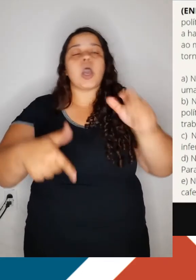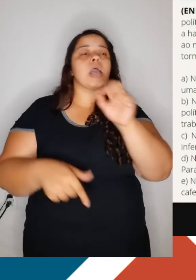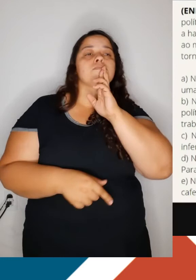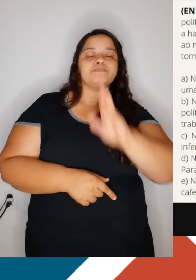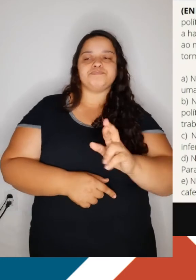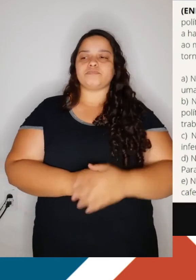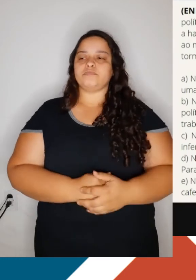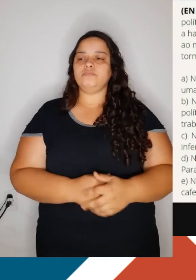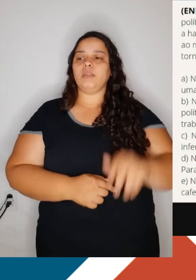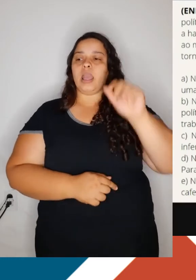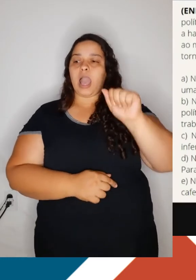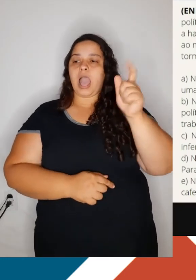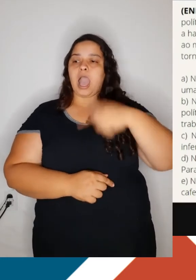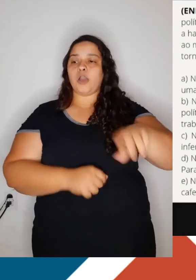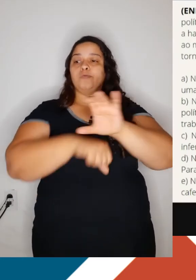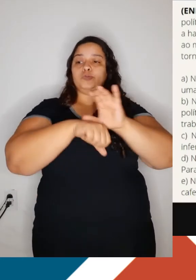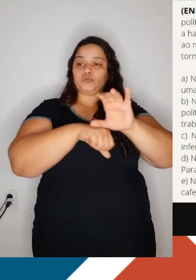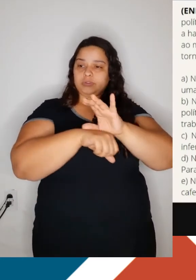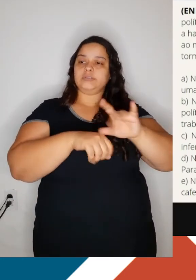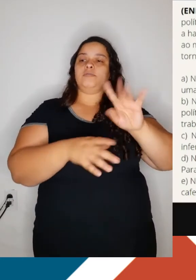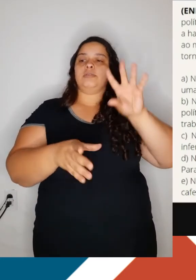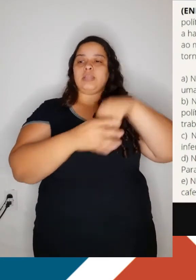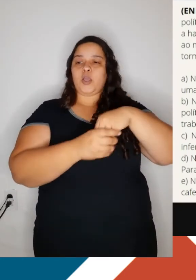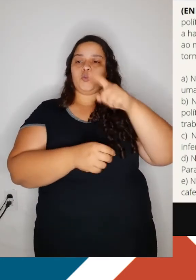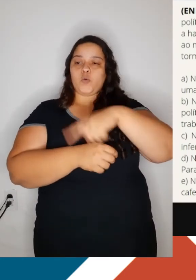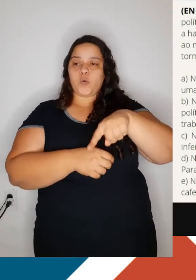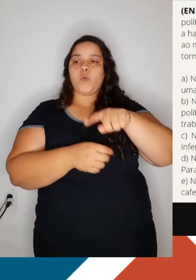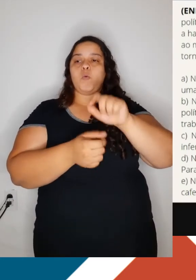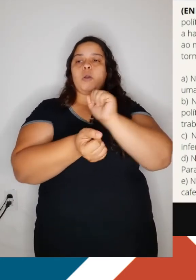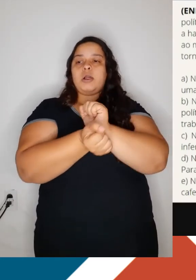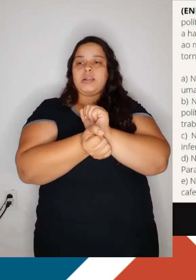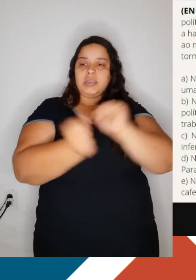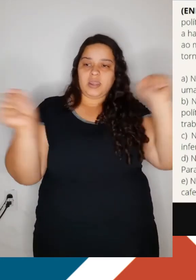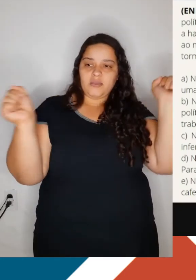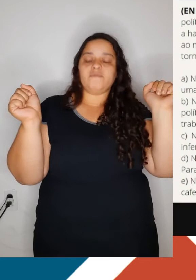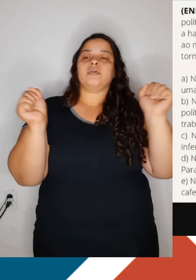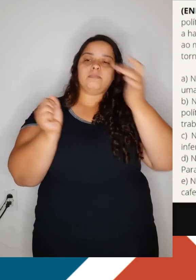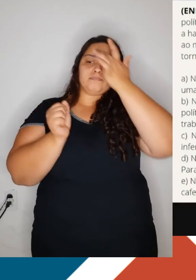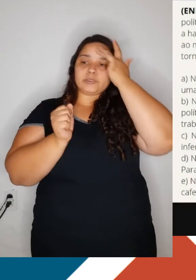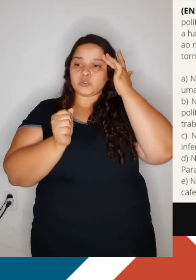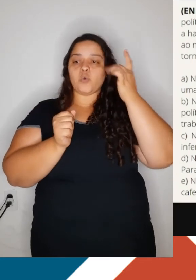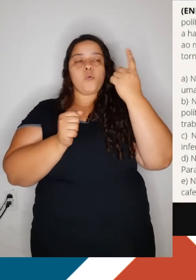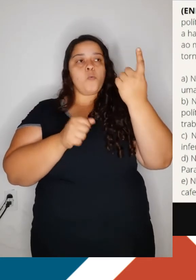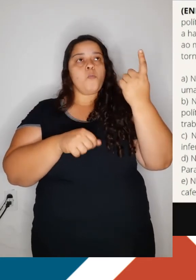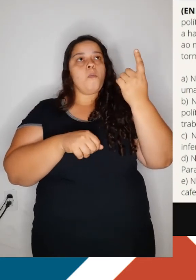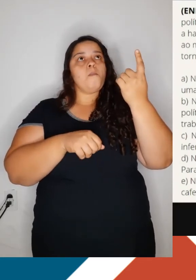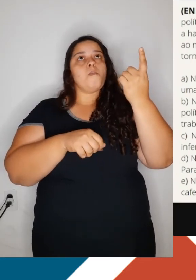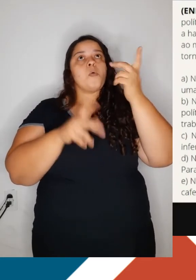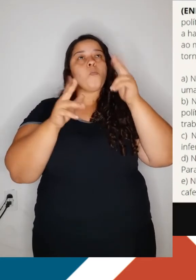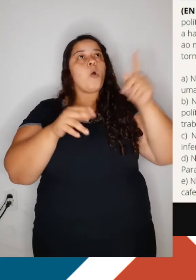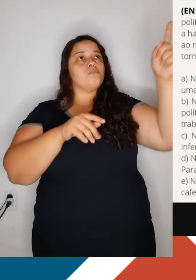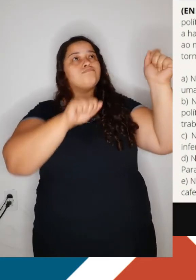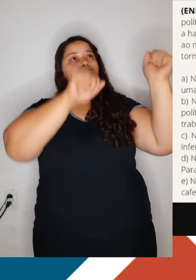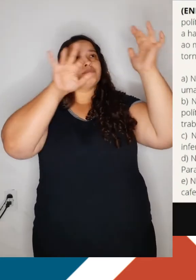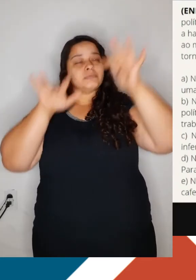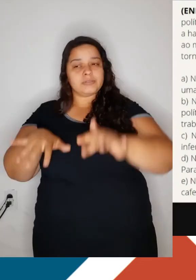resultou na constituição de mercado interno de mão de obra livre, constituídos pelos libertos, uma vez que a maioria